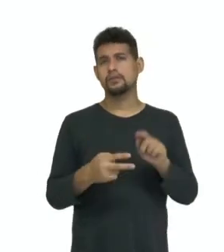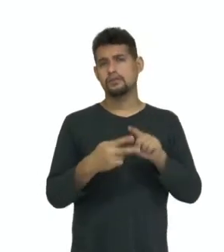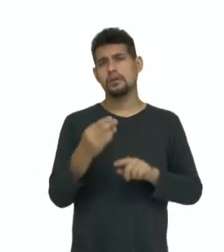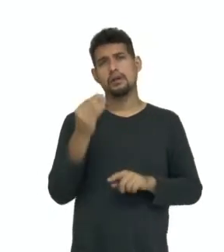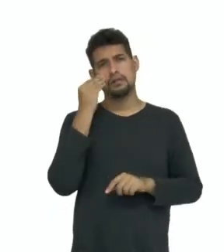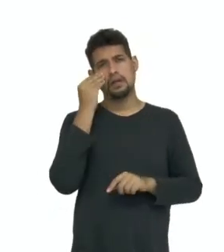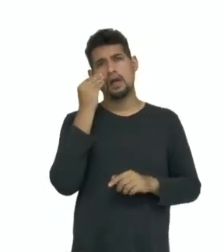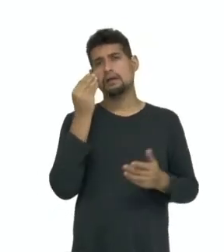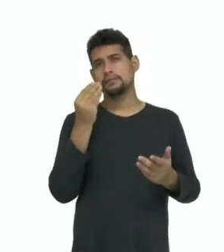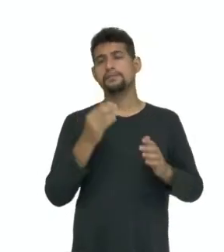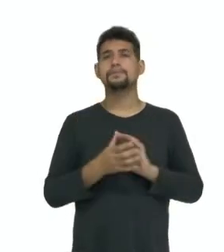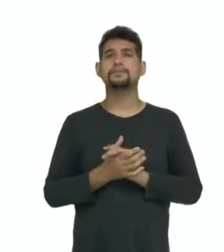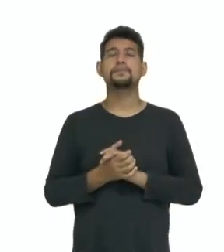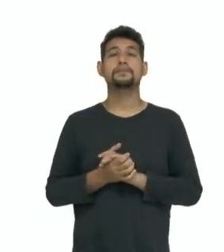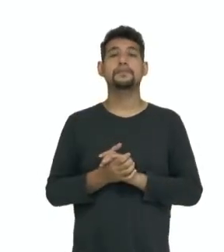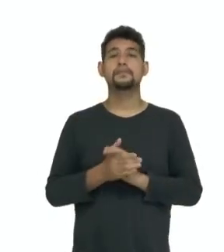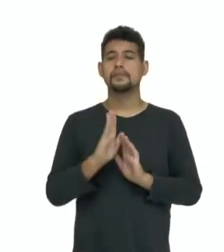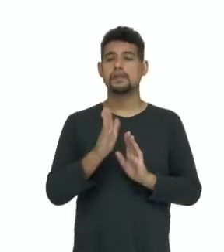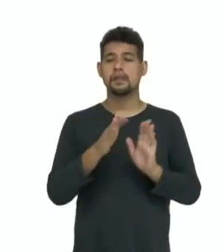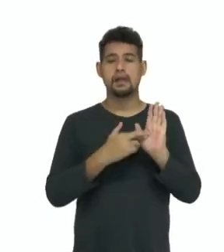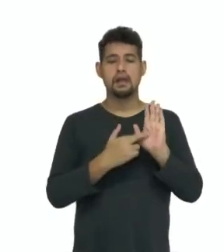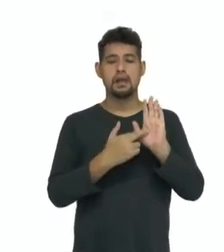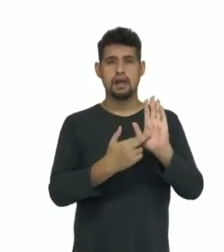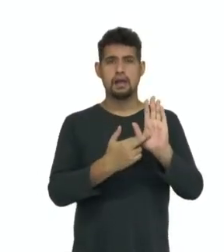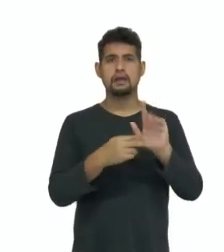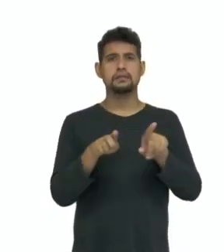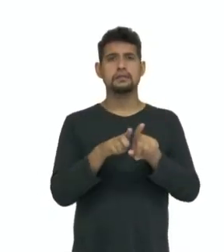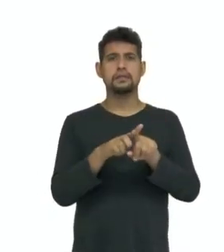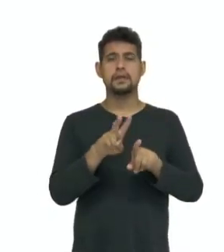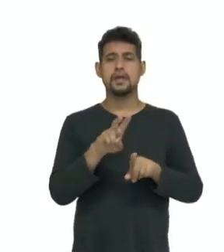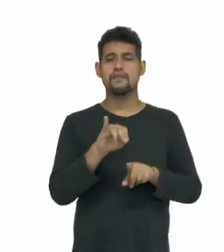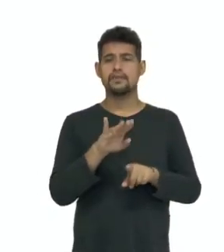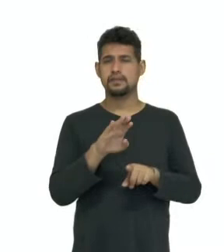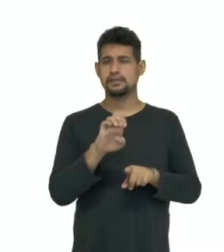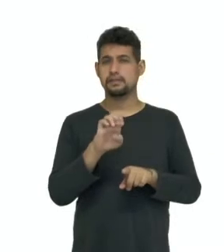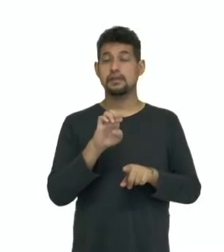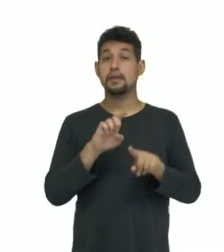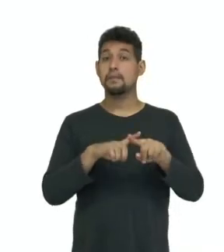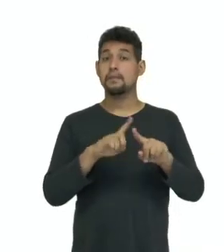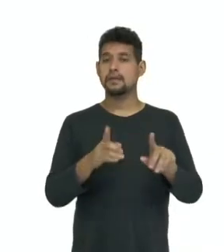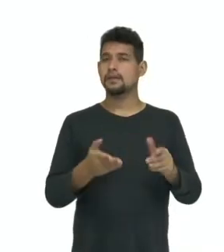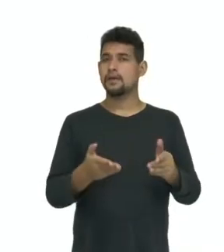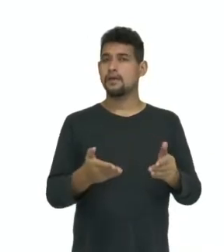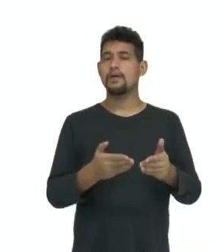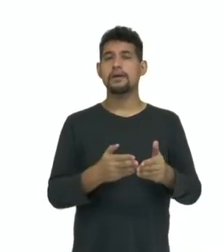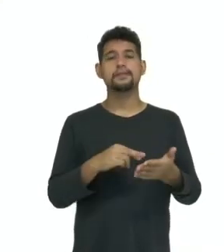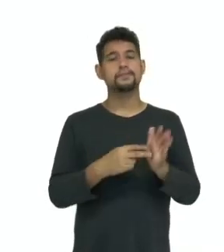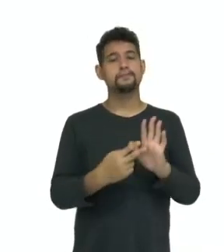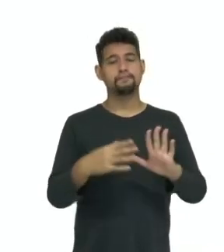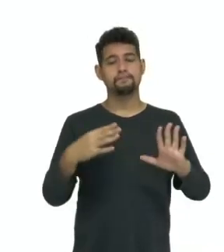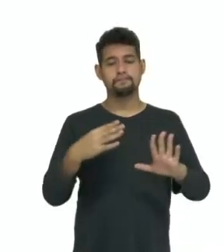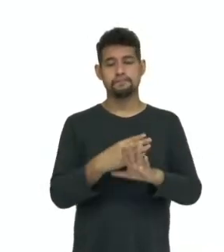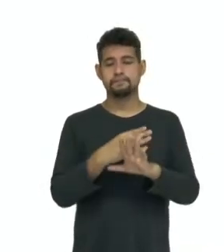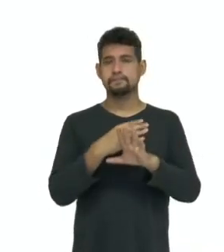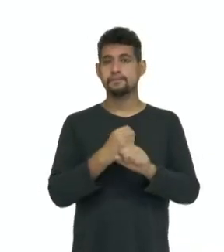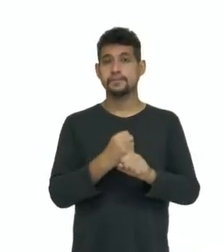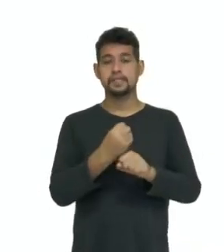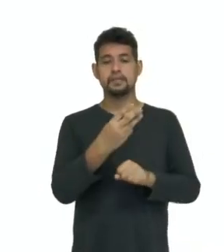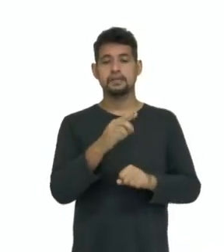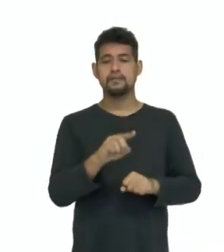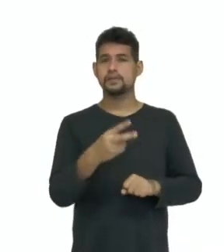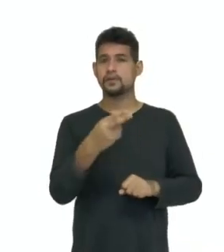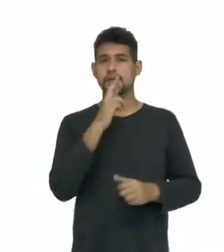estão concorrendo, a representação e a vice-representação. Nesse caso, basta eu multiplicar 3 vezes